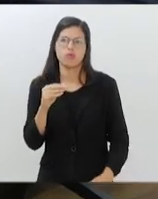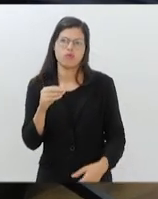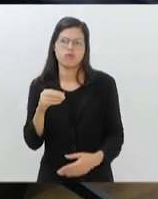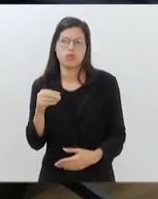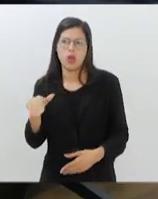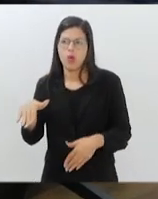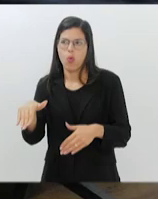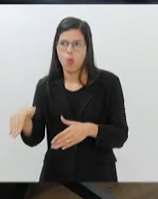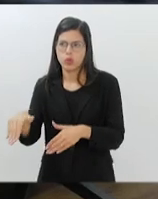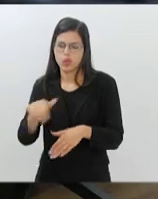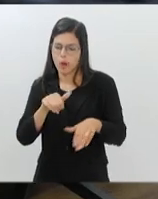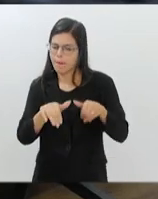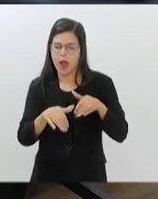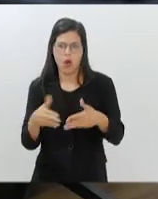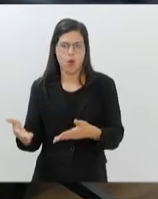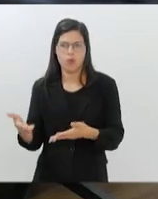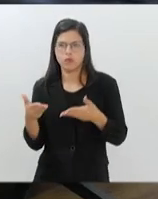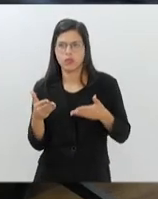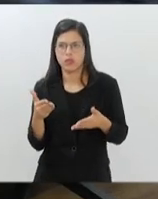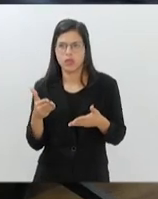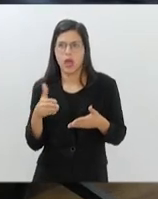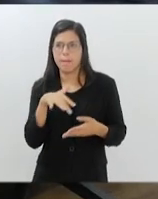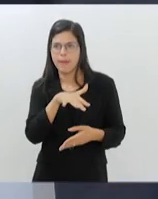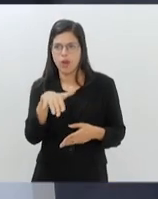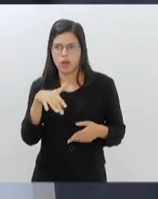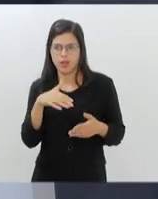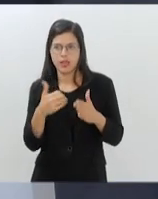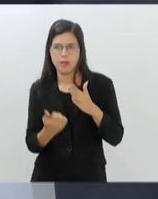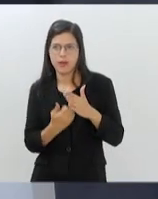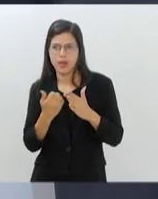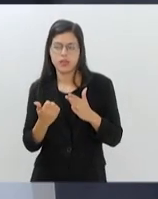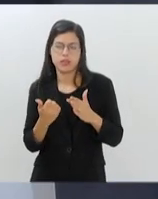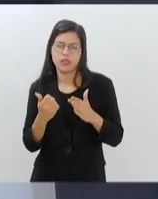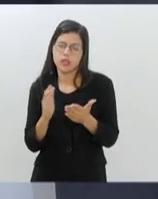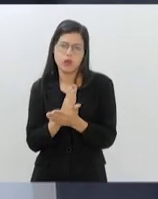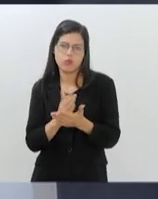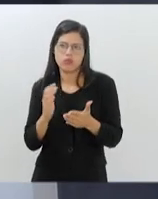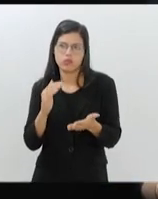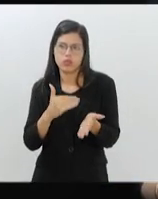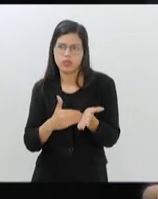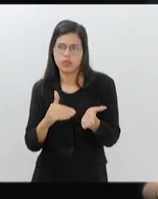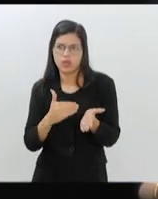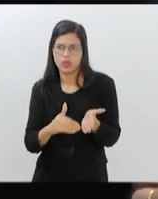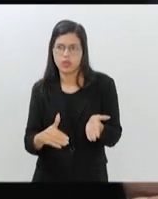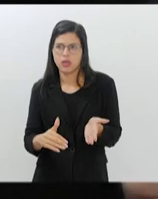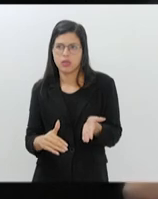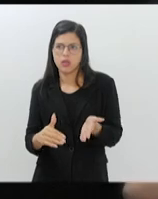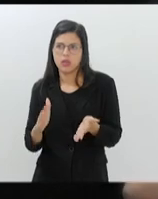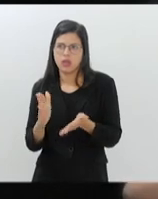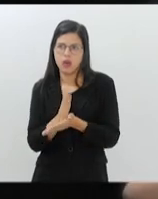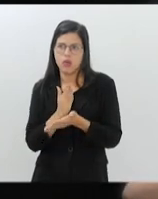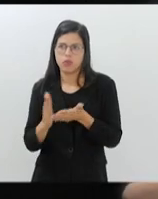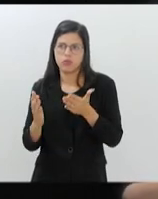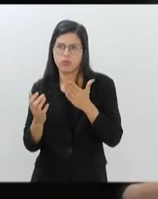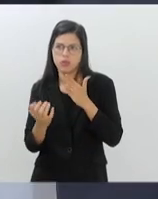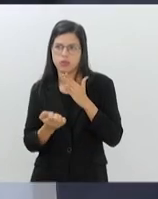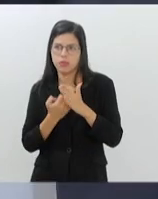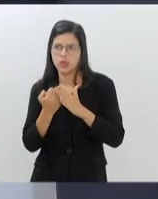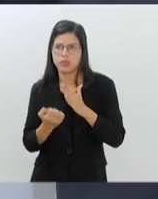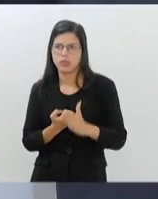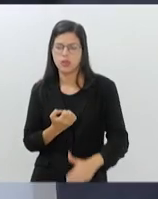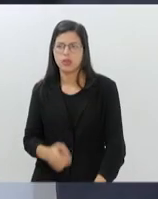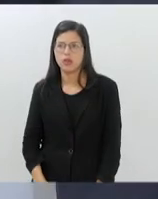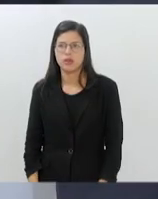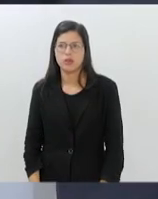empresa alguns secretários então só funcionários da empresa e alguns empresários quais empresários